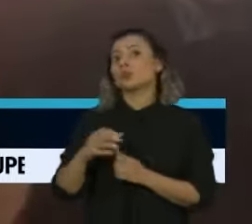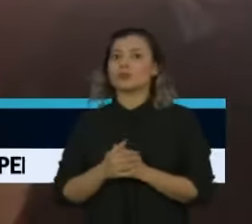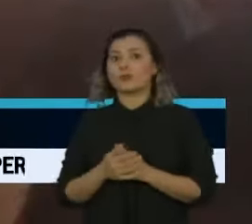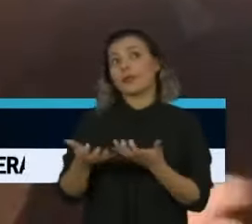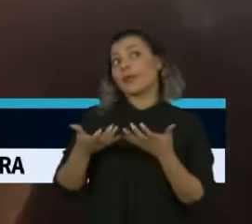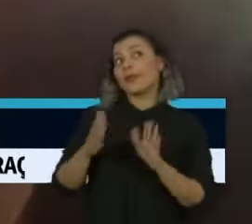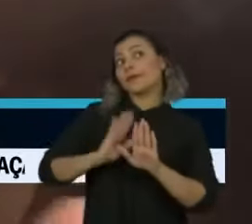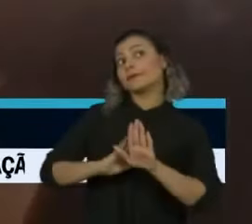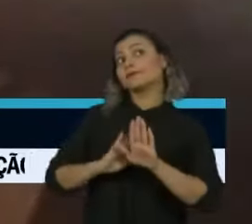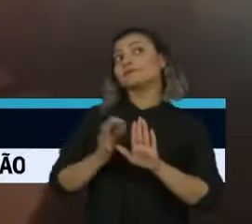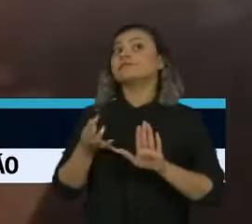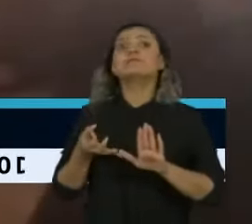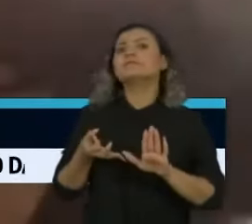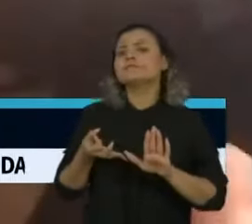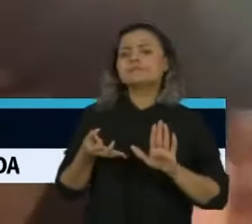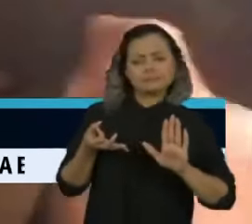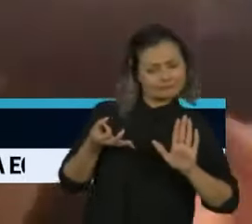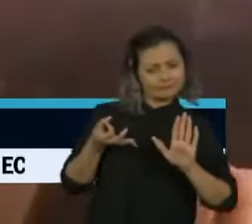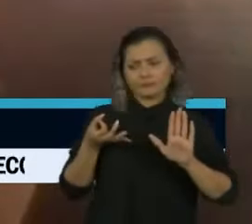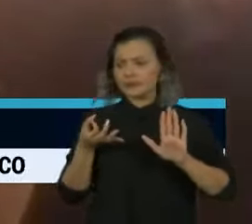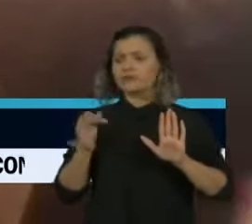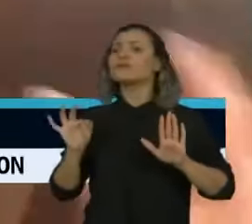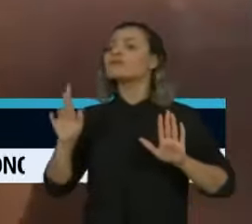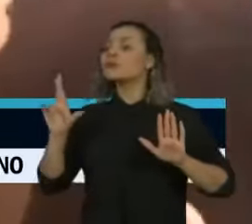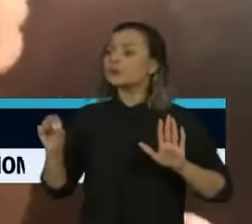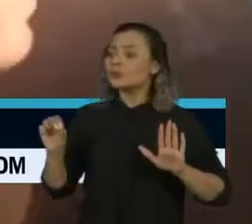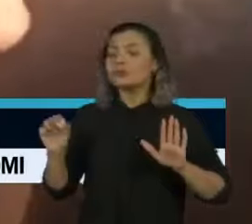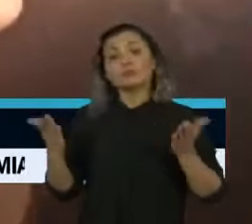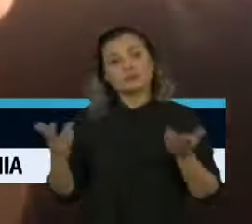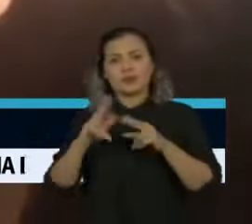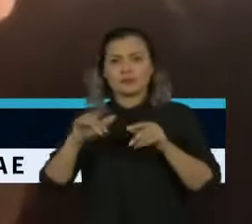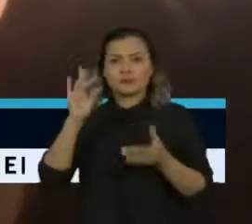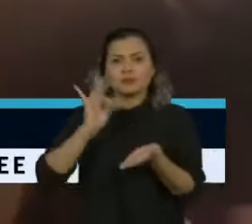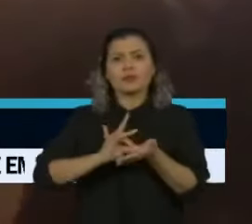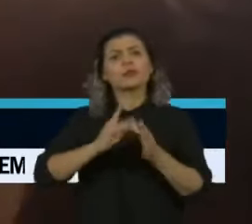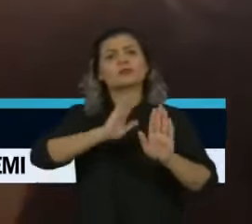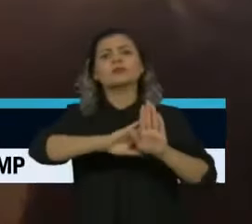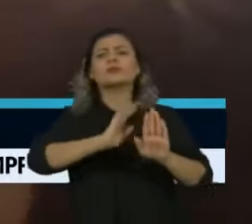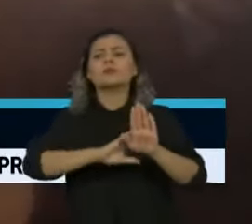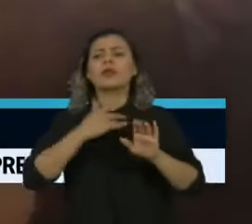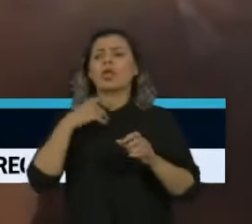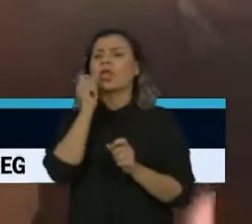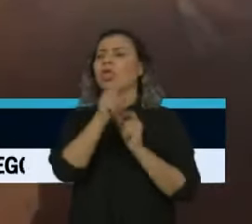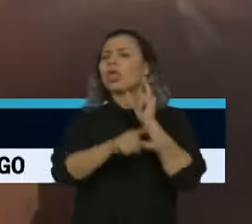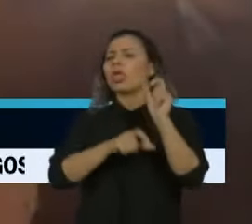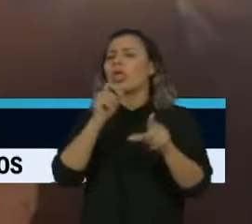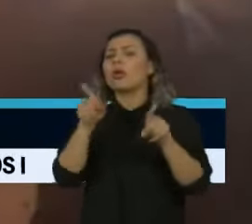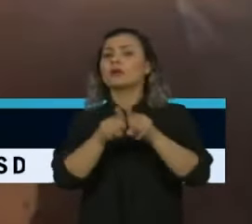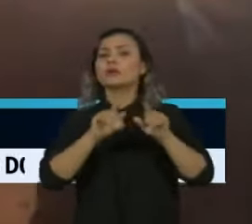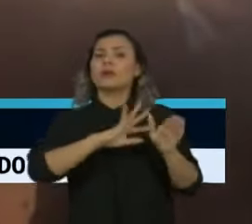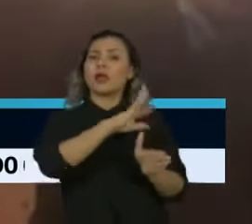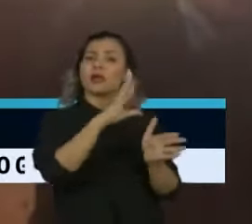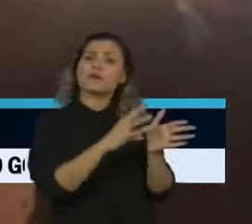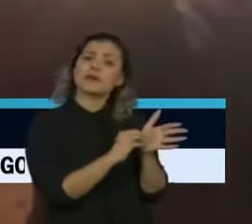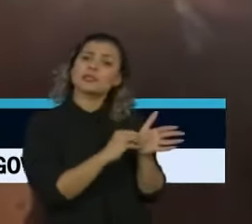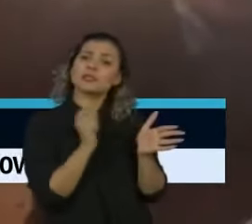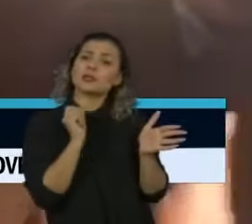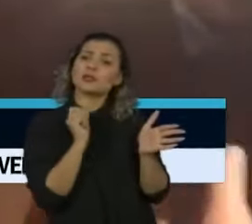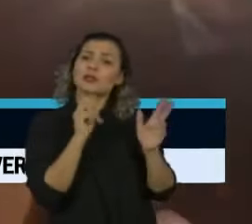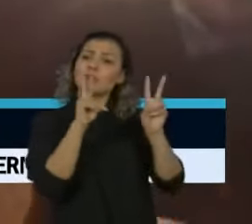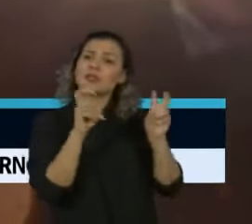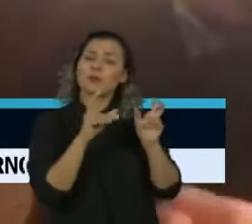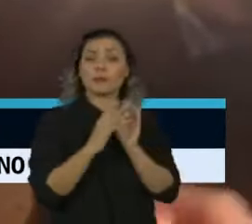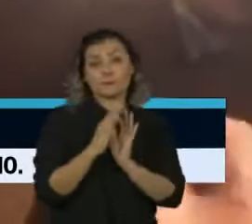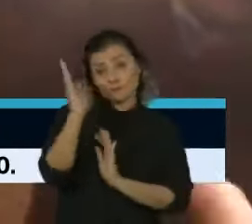E essa não foi a primeira vez que Bolsonaro tratou as mulheres de forma degradante. Ao se referir à Amazônia, disparou.